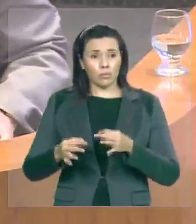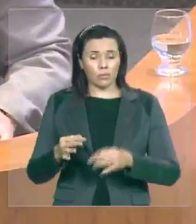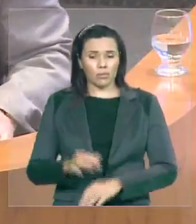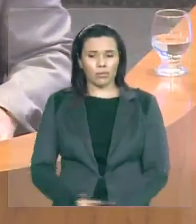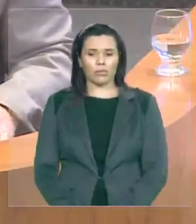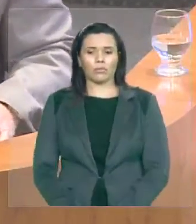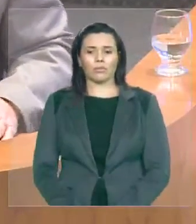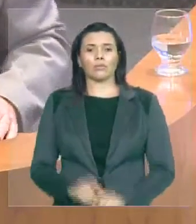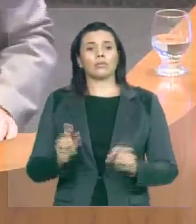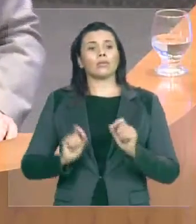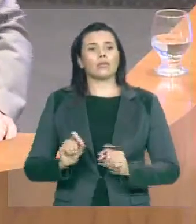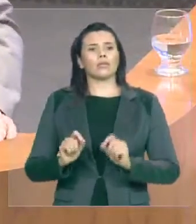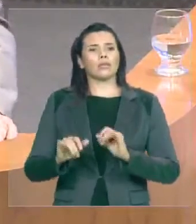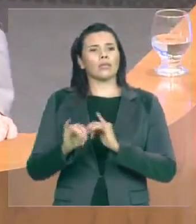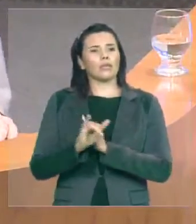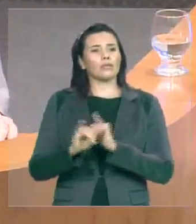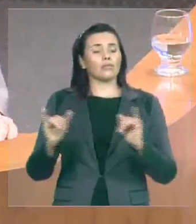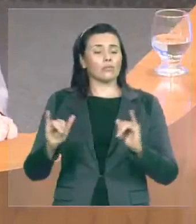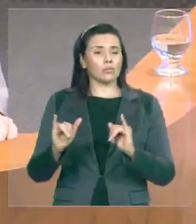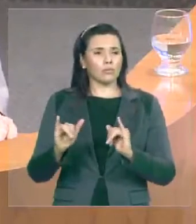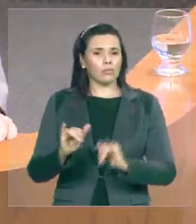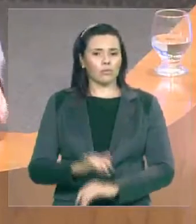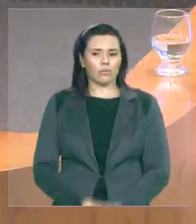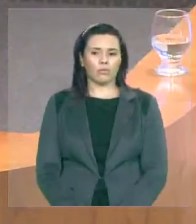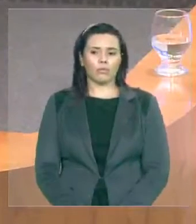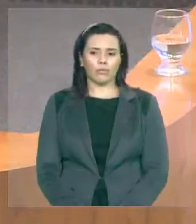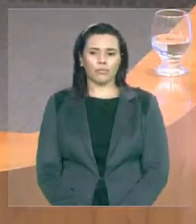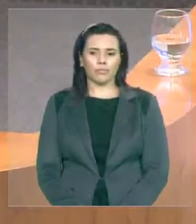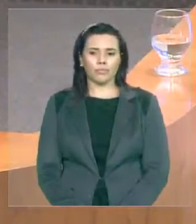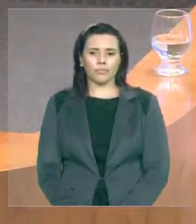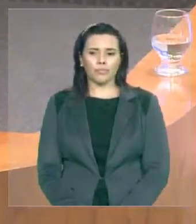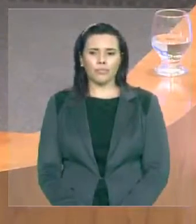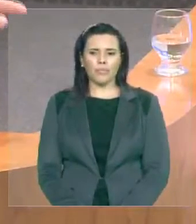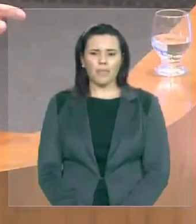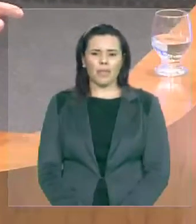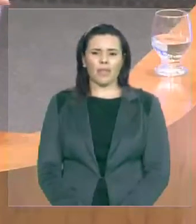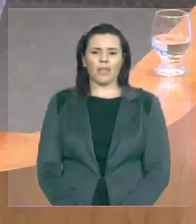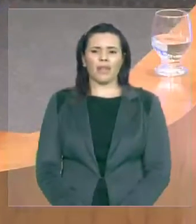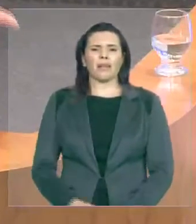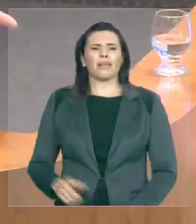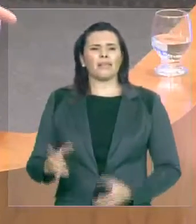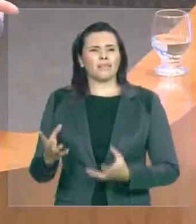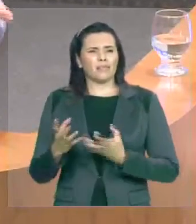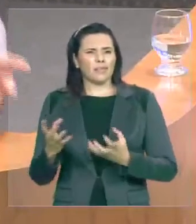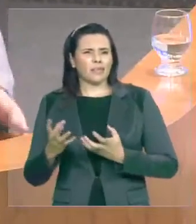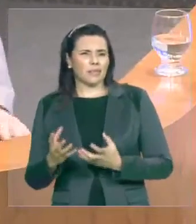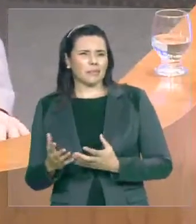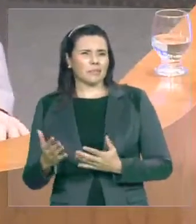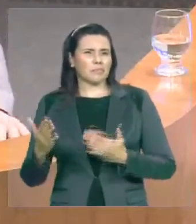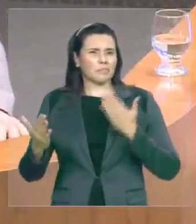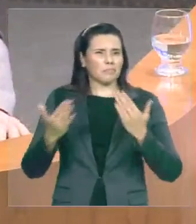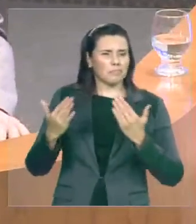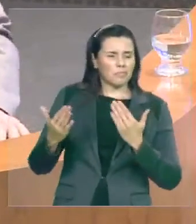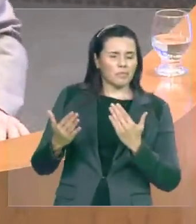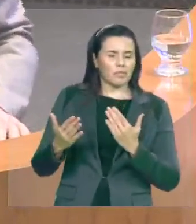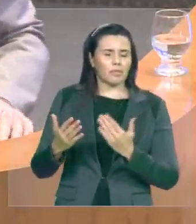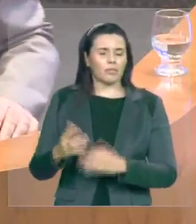anunciando previamente uma vitória, tentando adivinhar a decisão de um juiz,